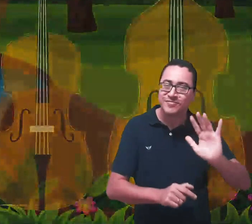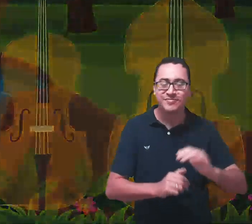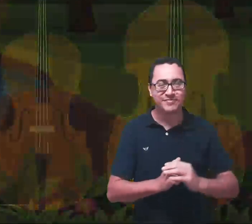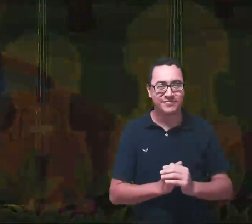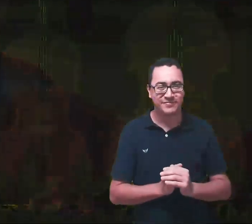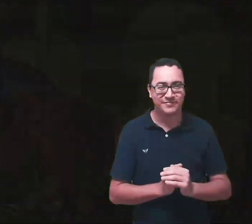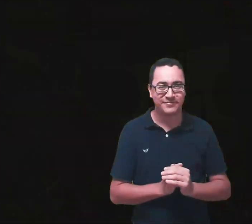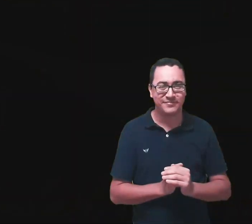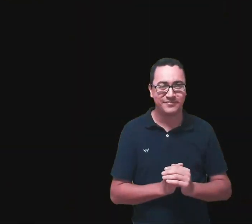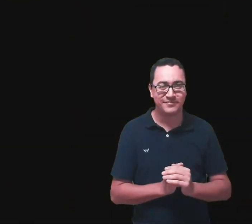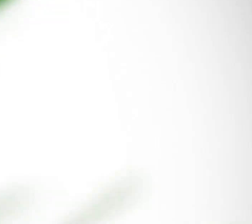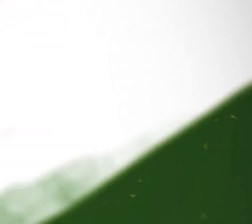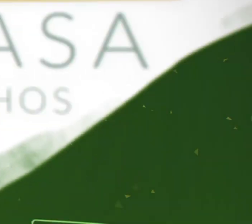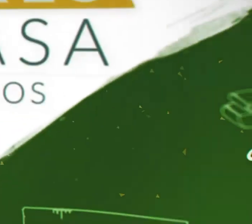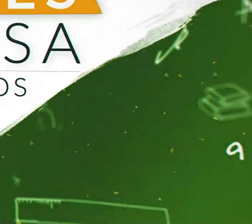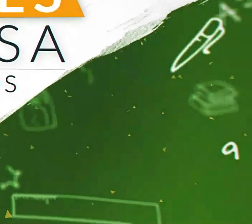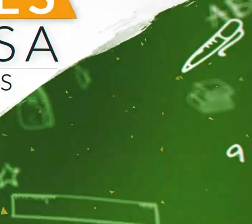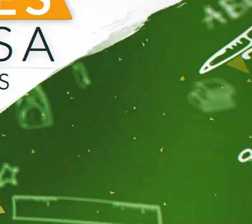próxima!